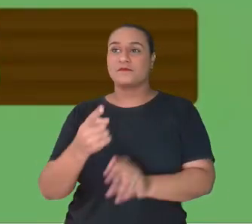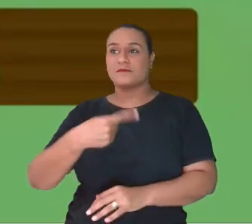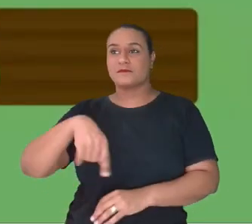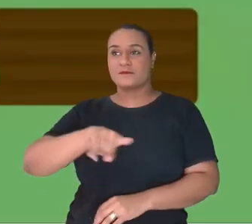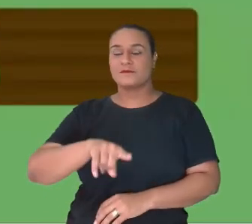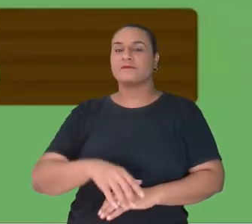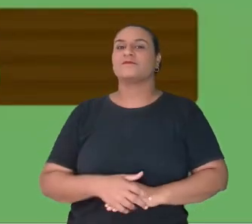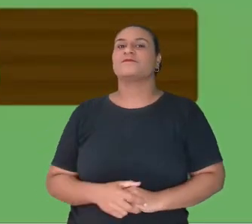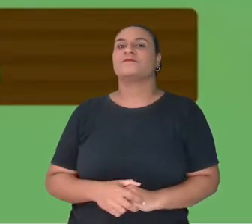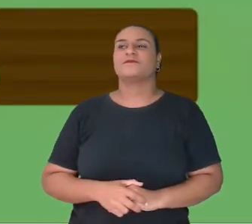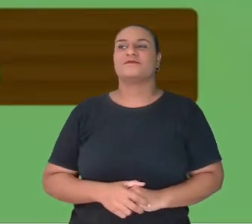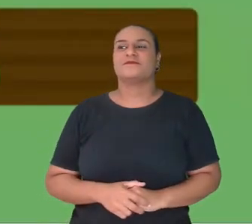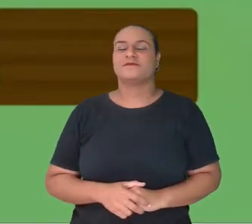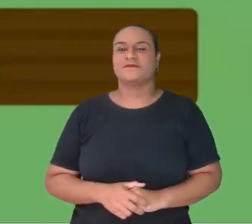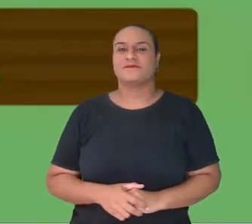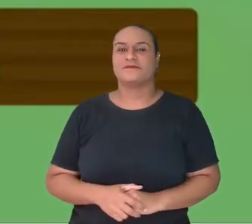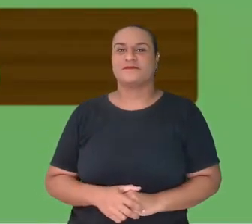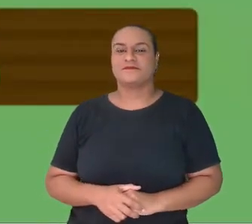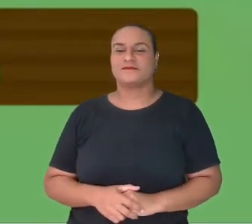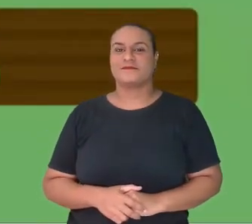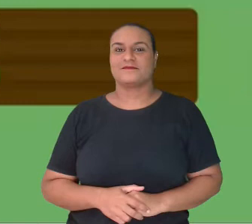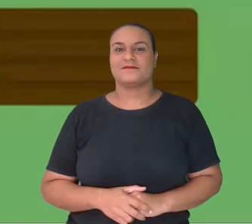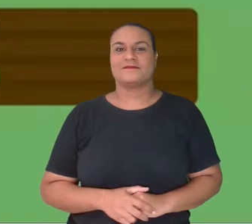e dá-lhe o play aí, Billy Boy.